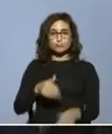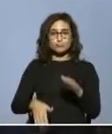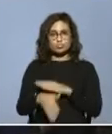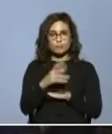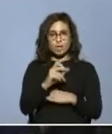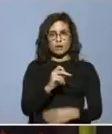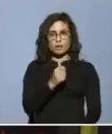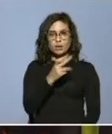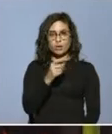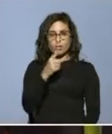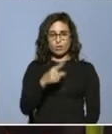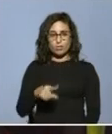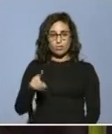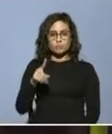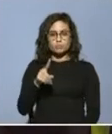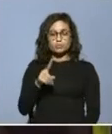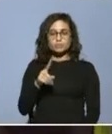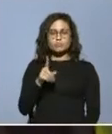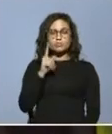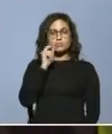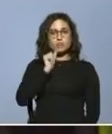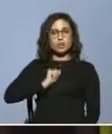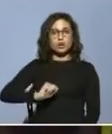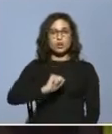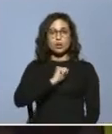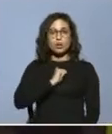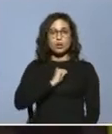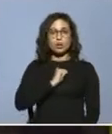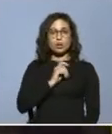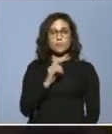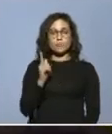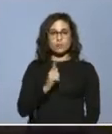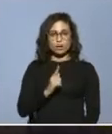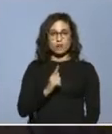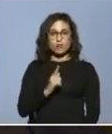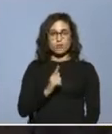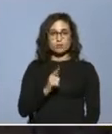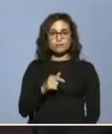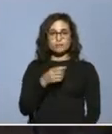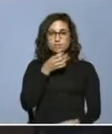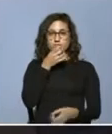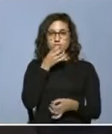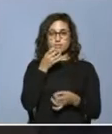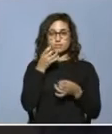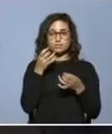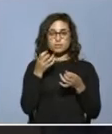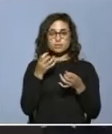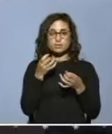Abraão, nosso pai na fé de Ur dos